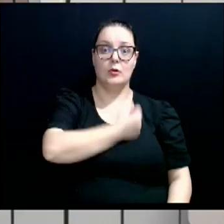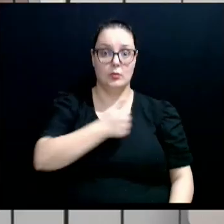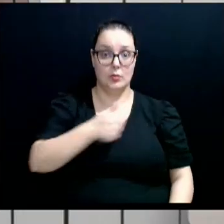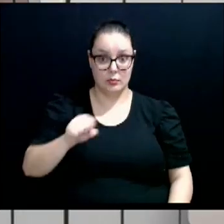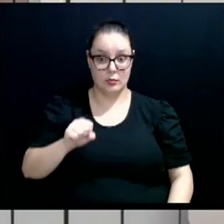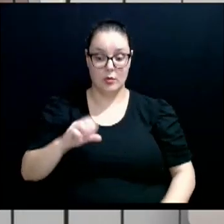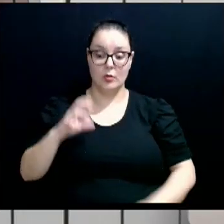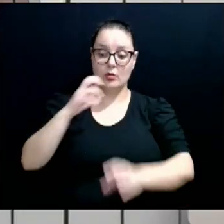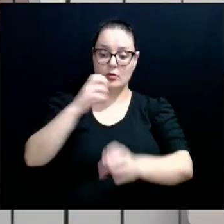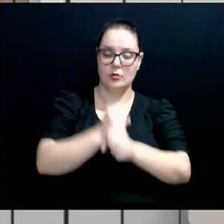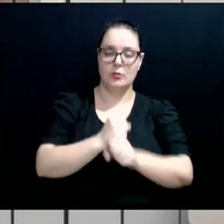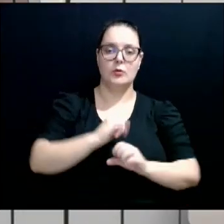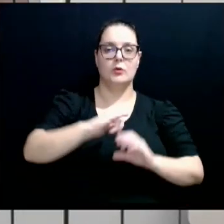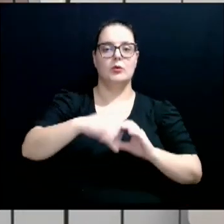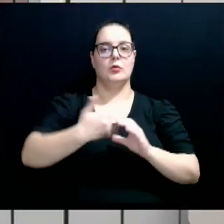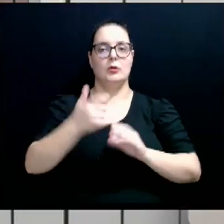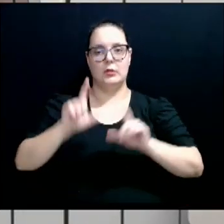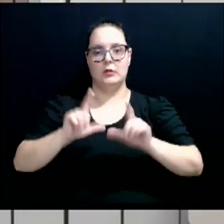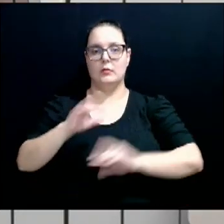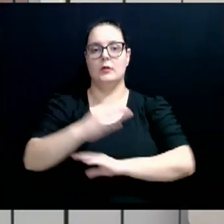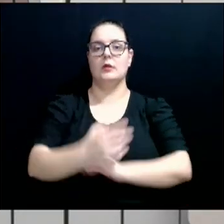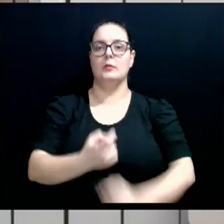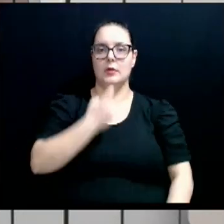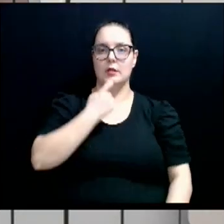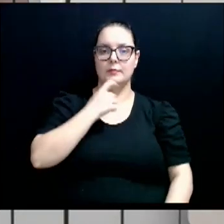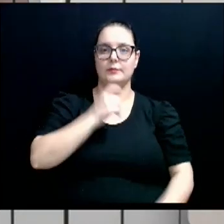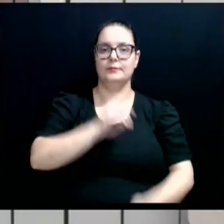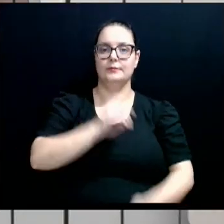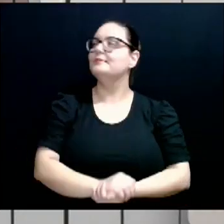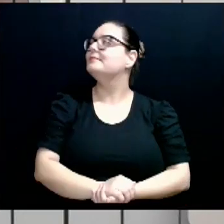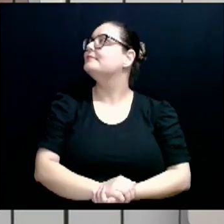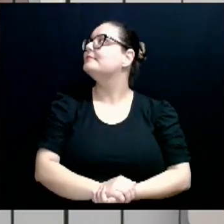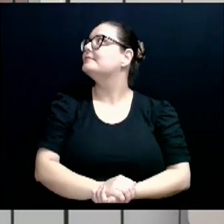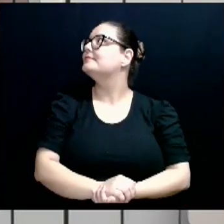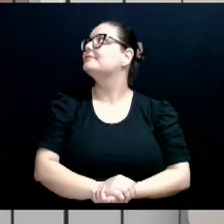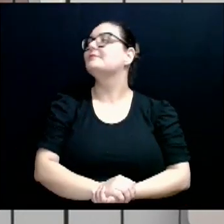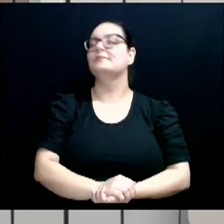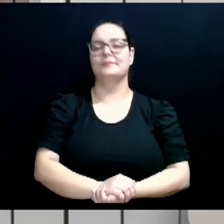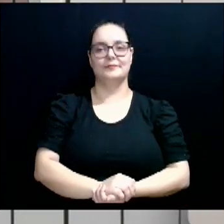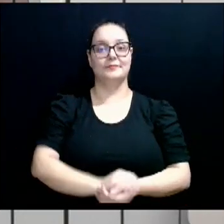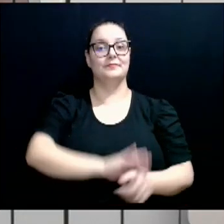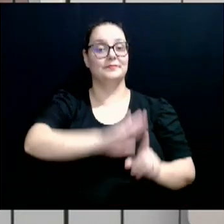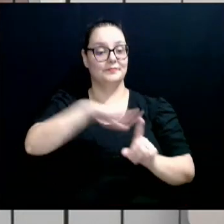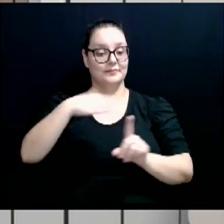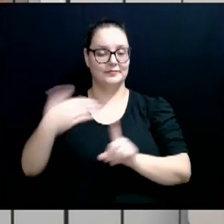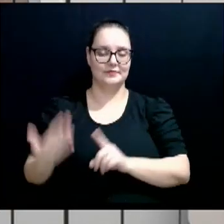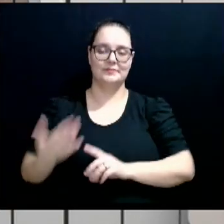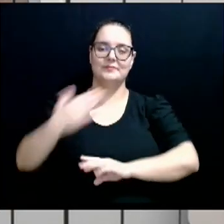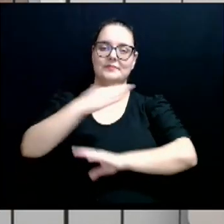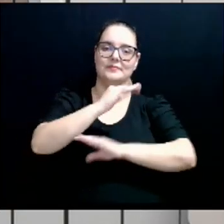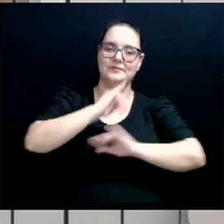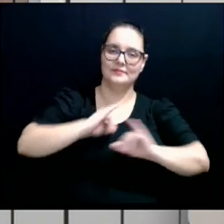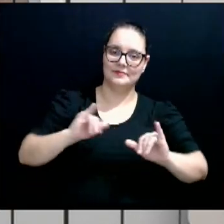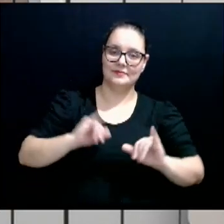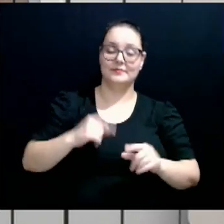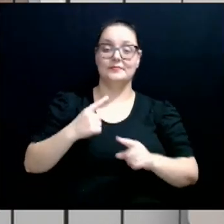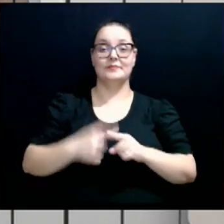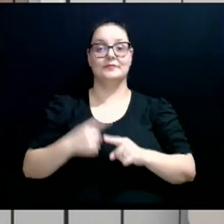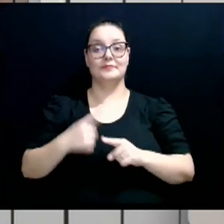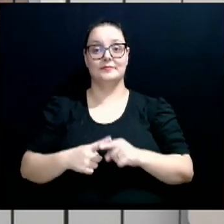no YouTube da TV Câmara Campinas. Hora de homenagem no Jornal Câmara Notícia, porque título de